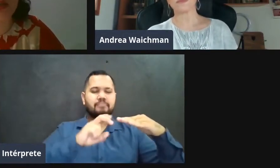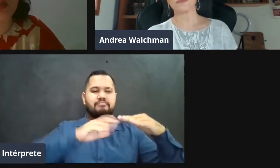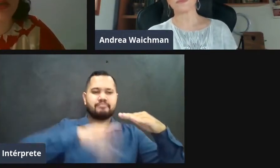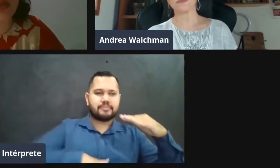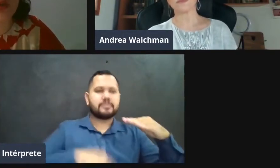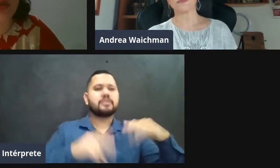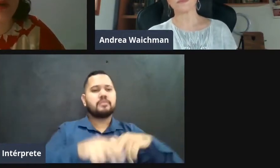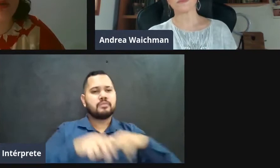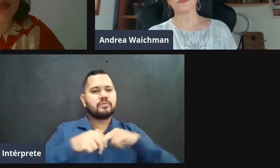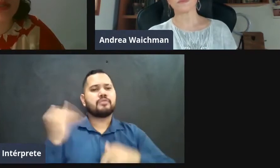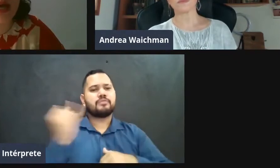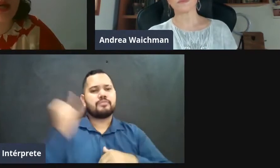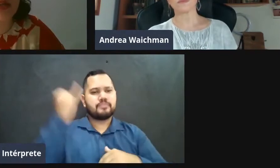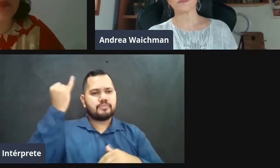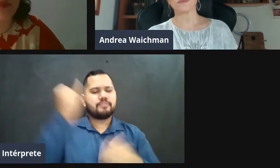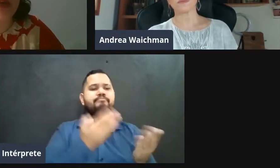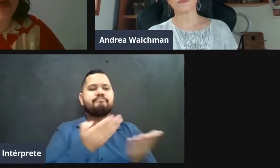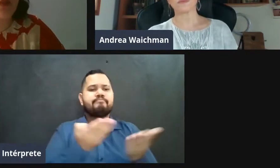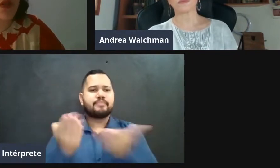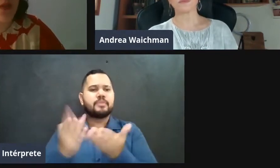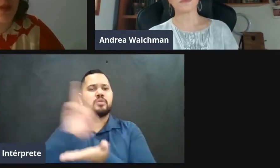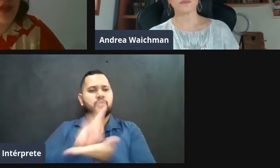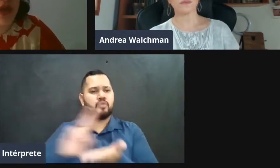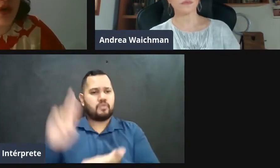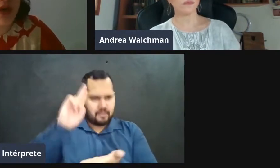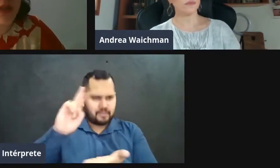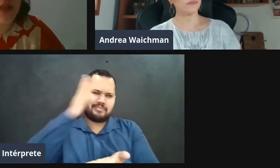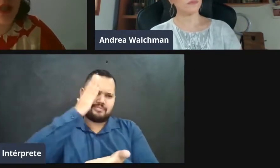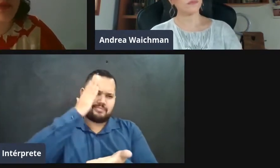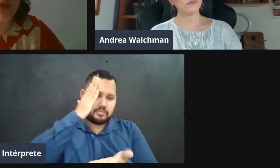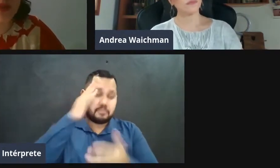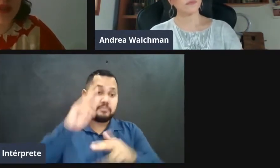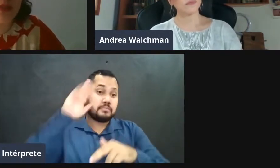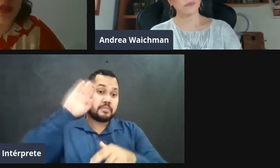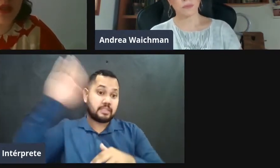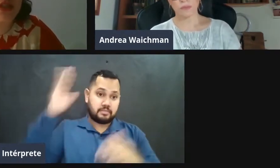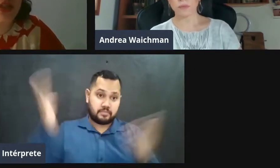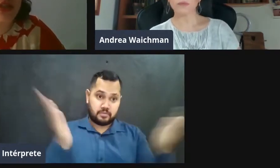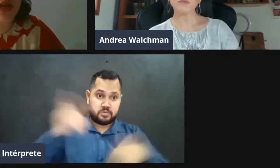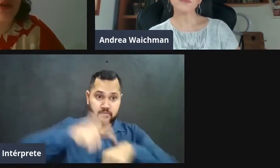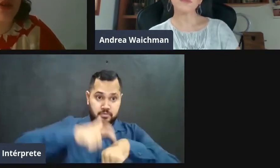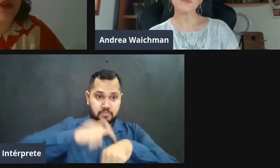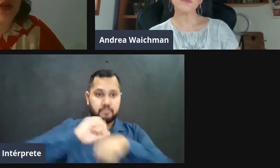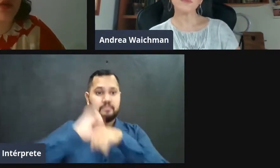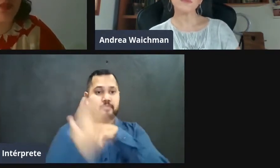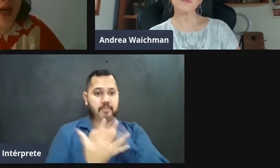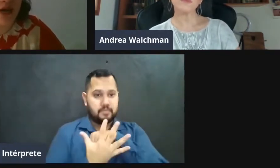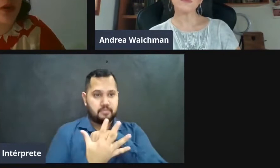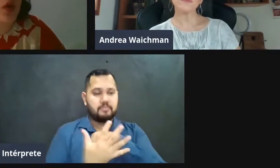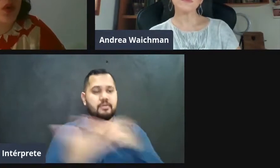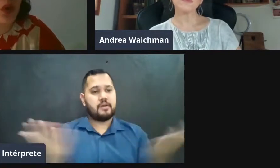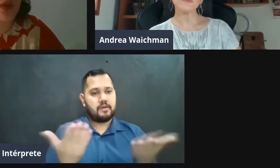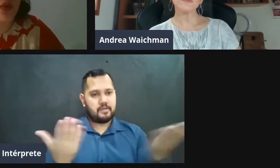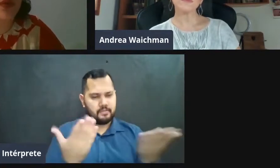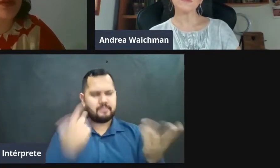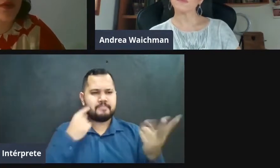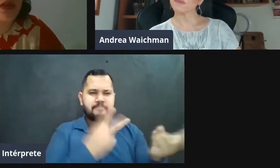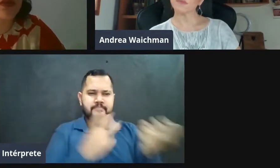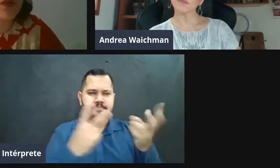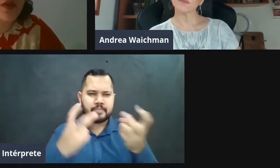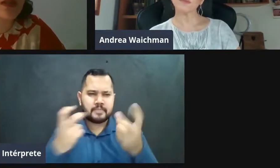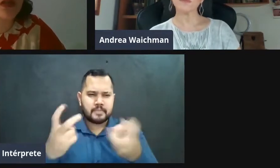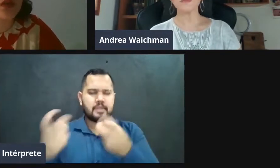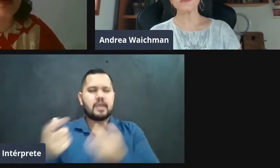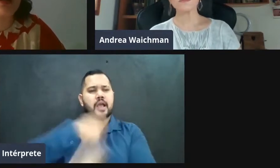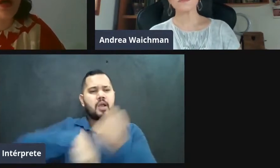da assistência estudantil na universidade, principalmente agora, nesse tempo de pandemia, que a gente está vivenciando o impacto econômico, muitas